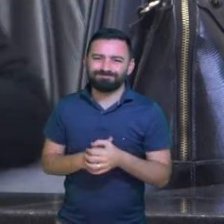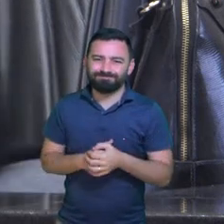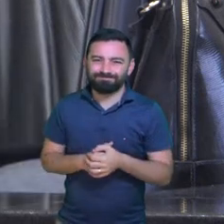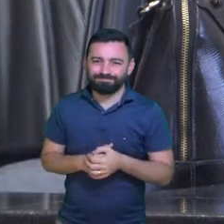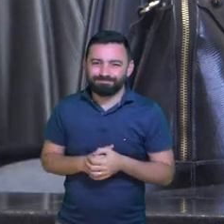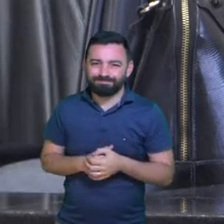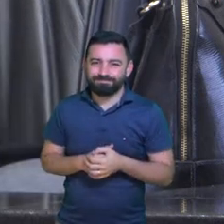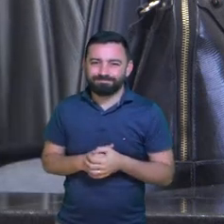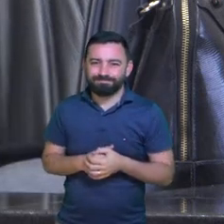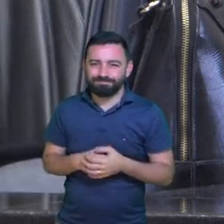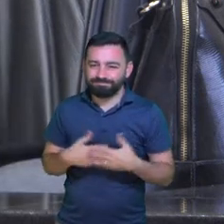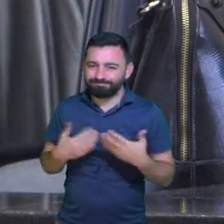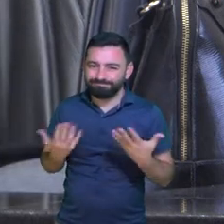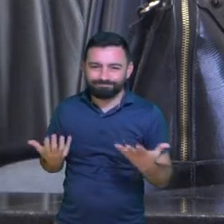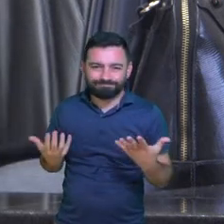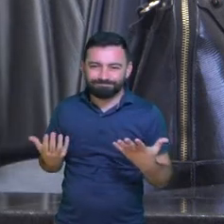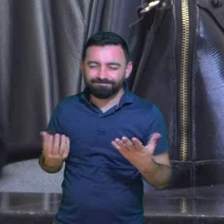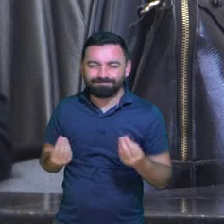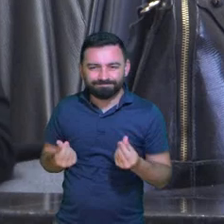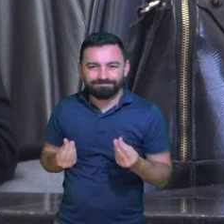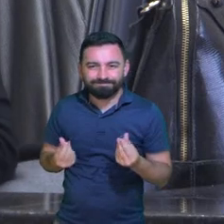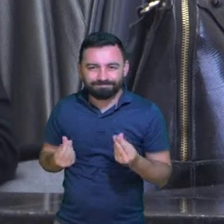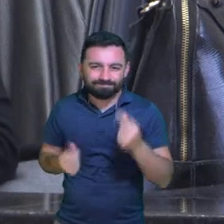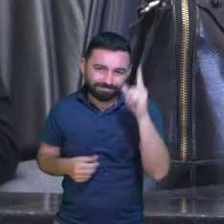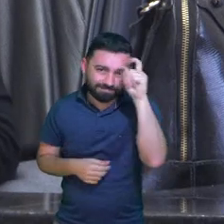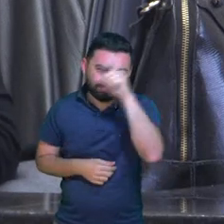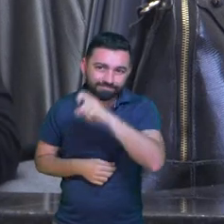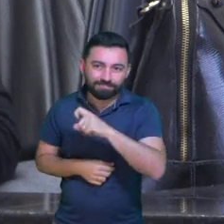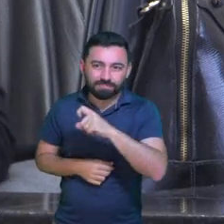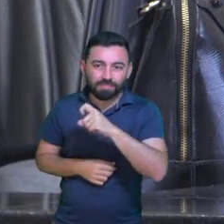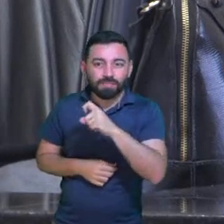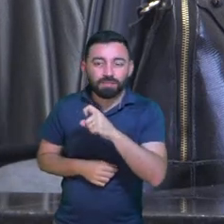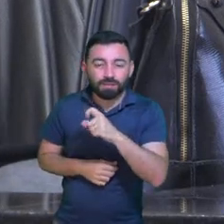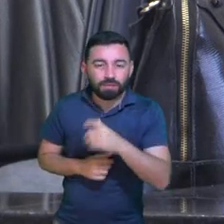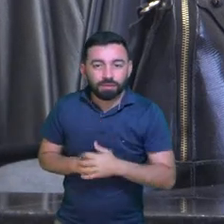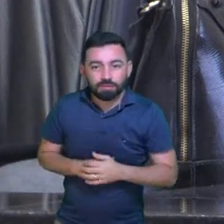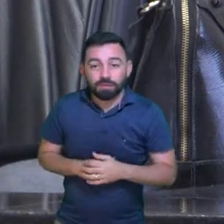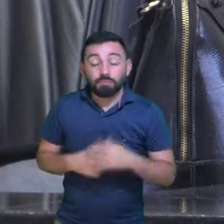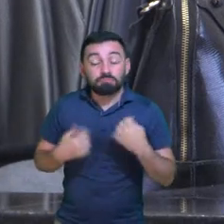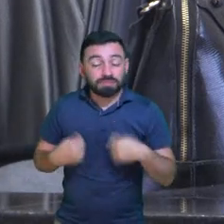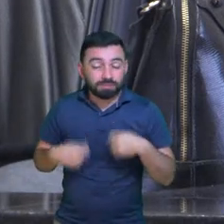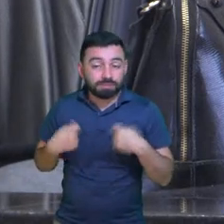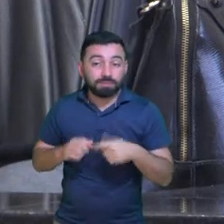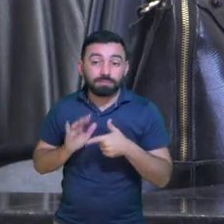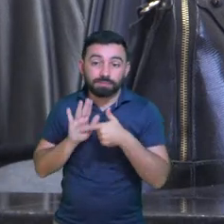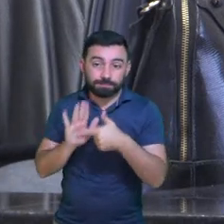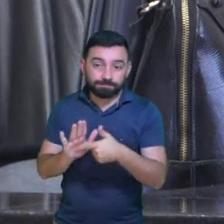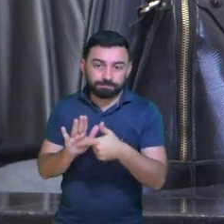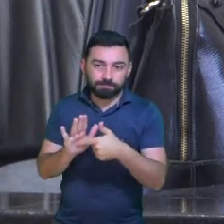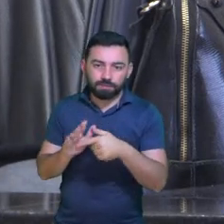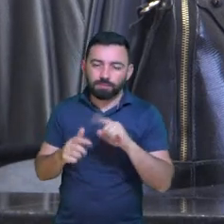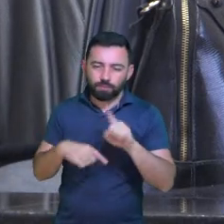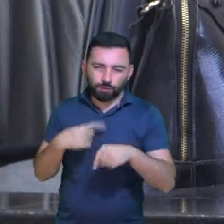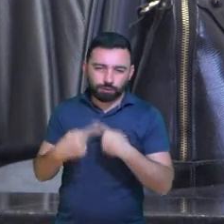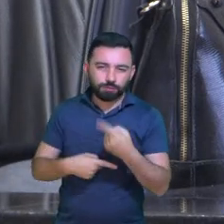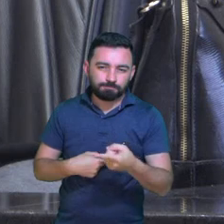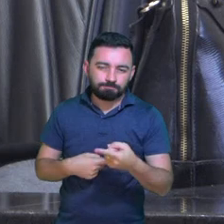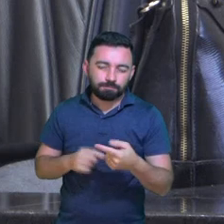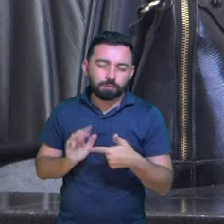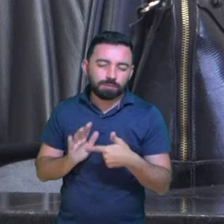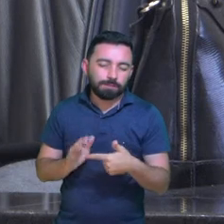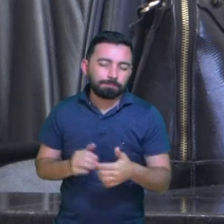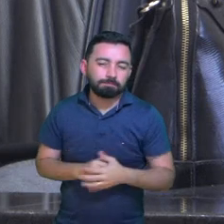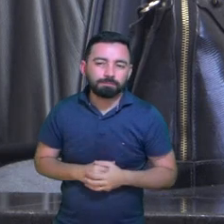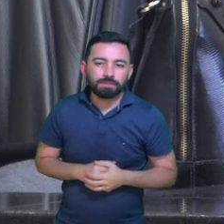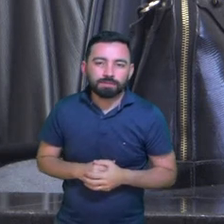distância é meio complicado né então Resente essa questão tinha que aparecer e ela aparece depois eu vou mostrar para vocês né